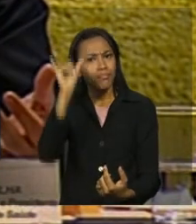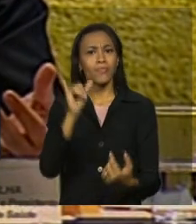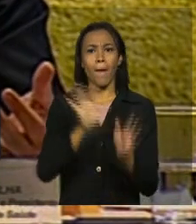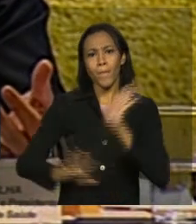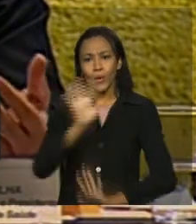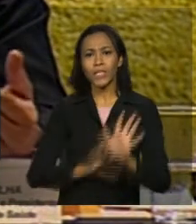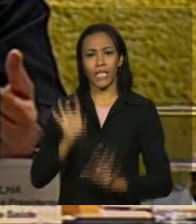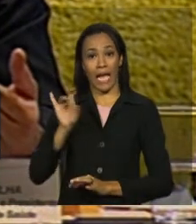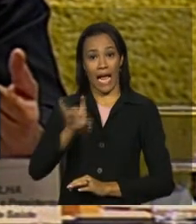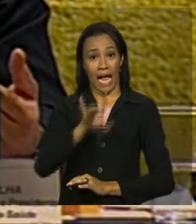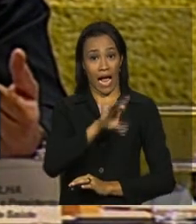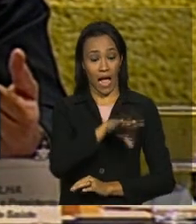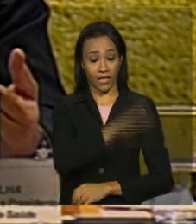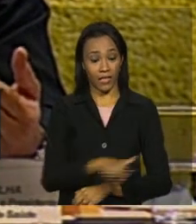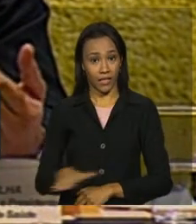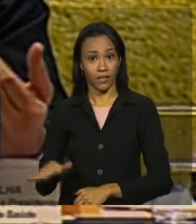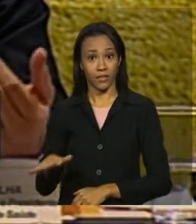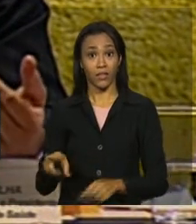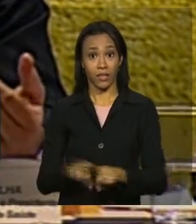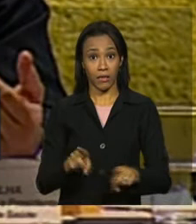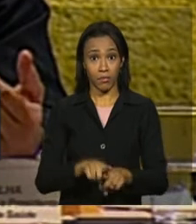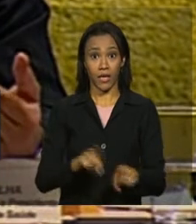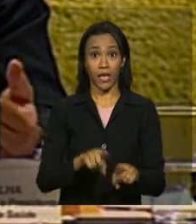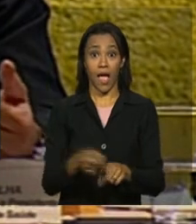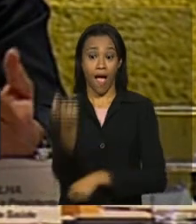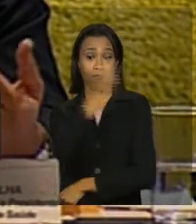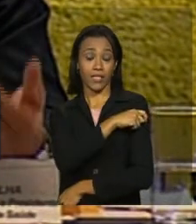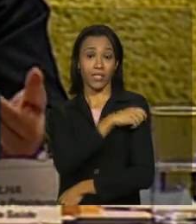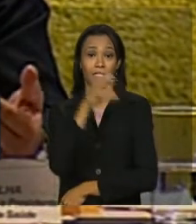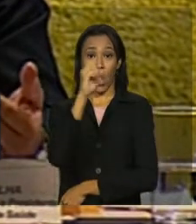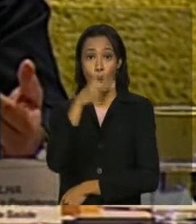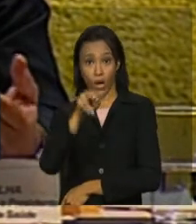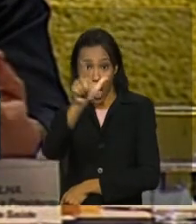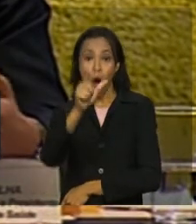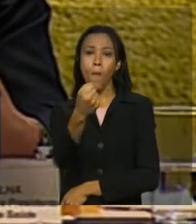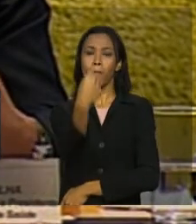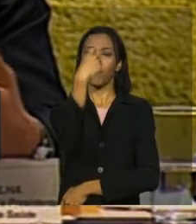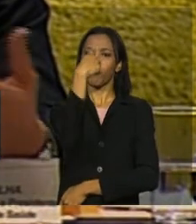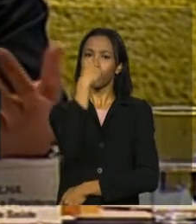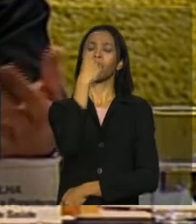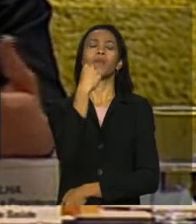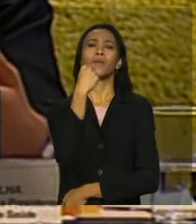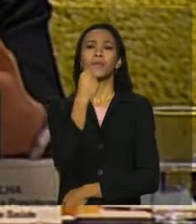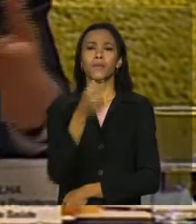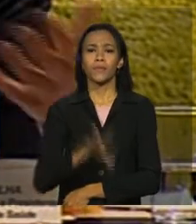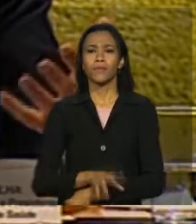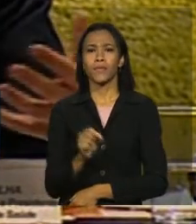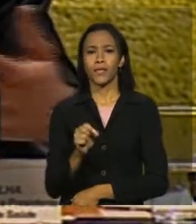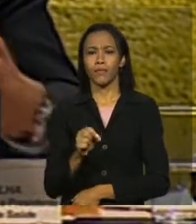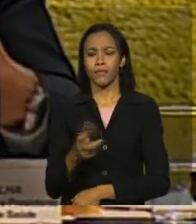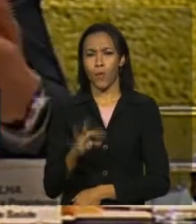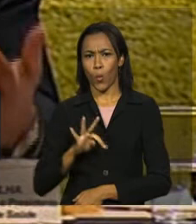individualmente cada criança mas pelo fato da vacina oral ao ser expelida pela criança e muda em um